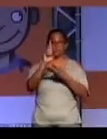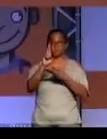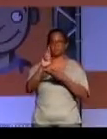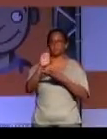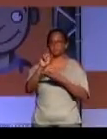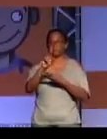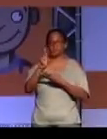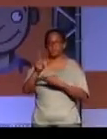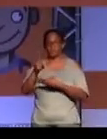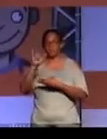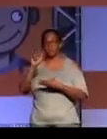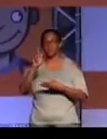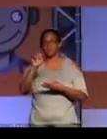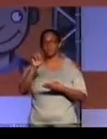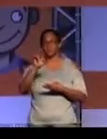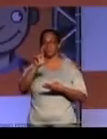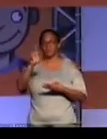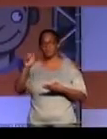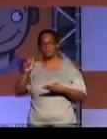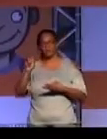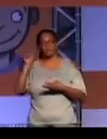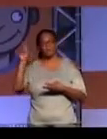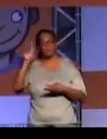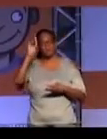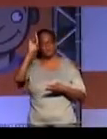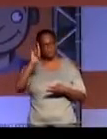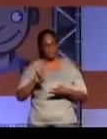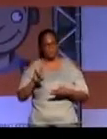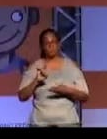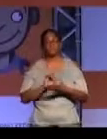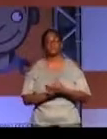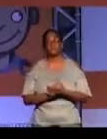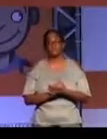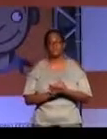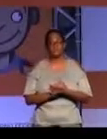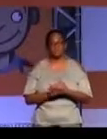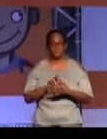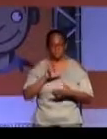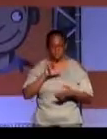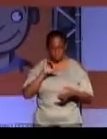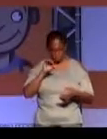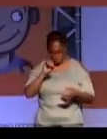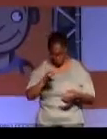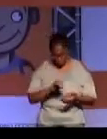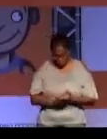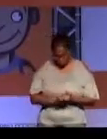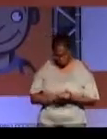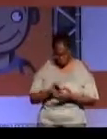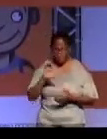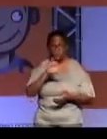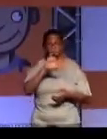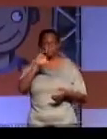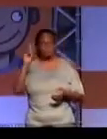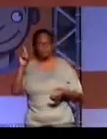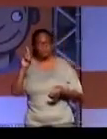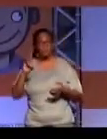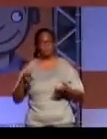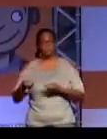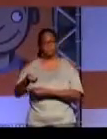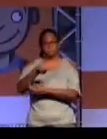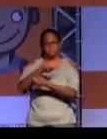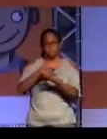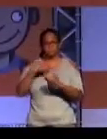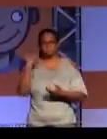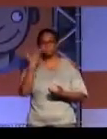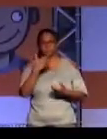de Macedo, que era diretor da Organização Pan-Americana da Saúde. O Rios, porque coordenou, implantou dias